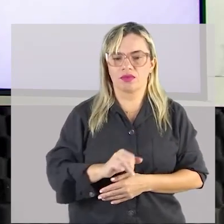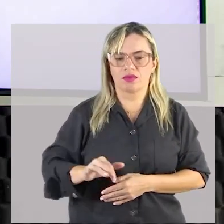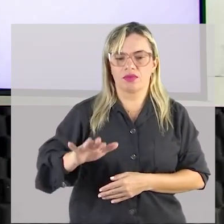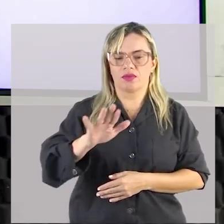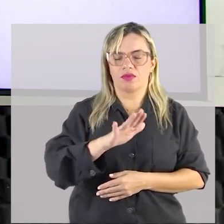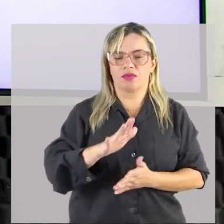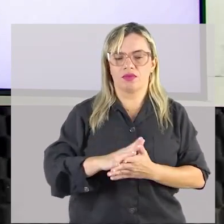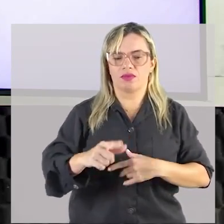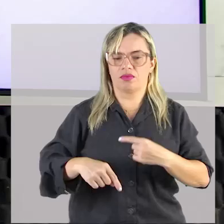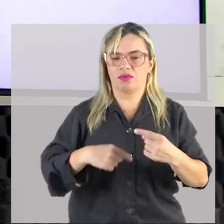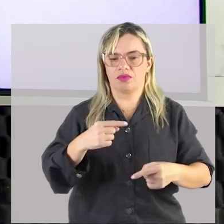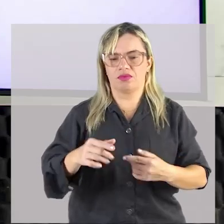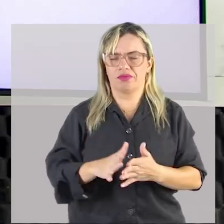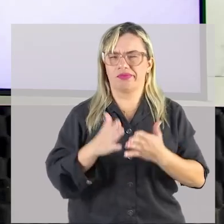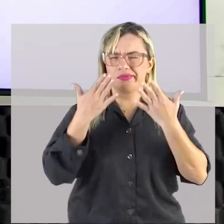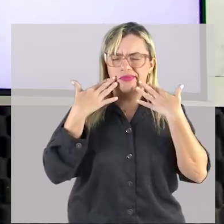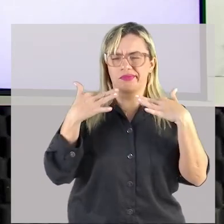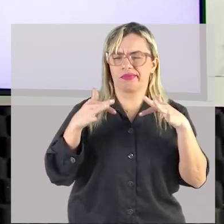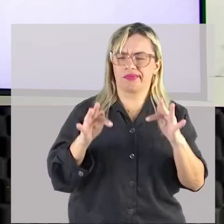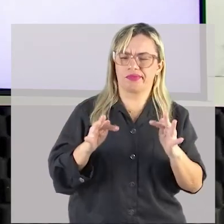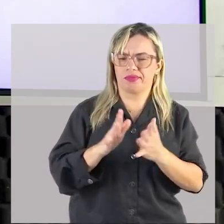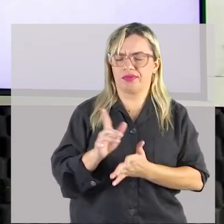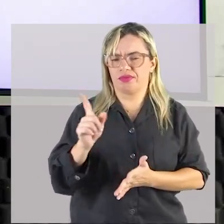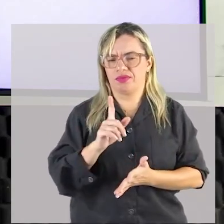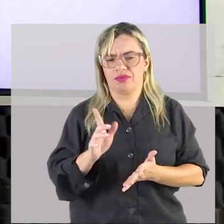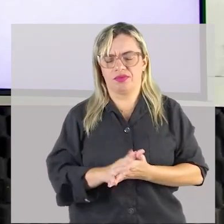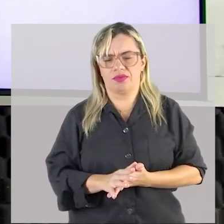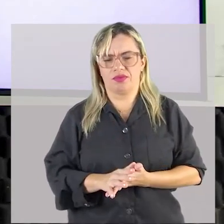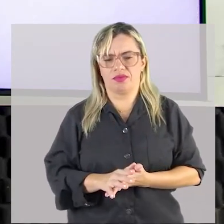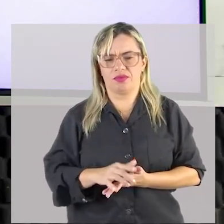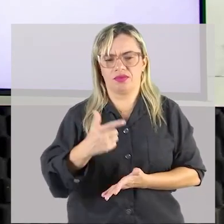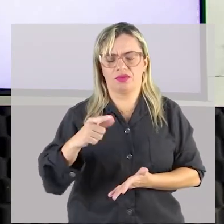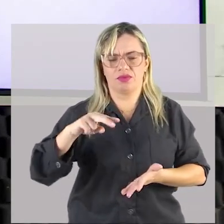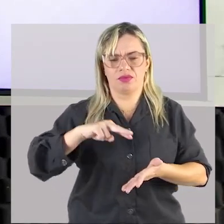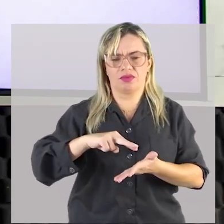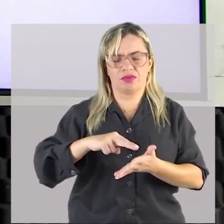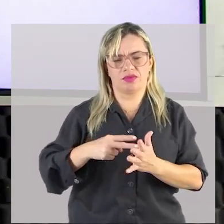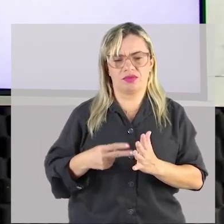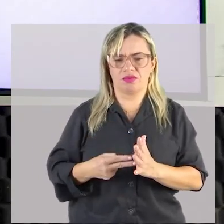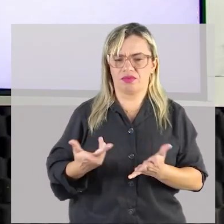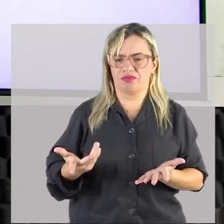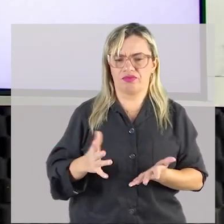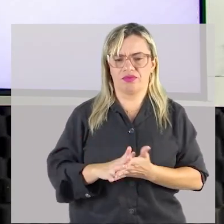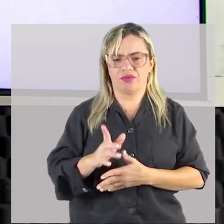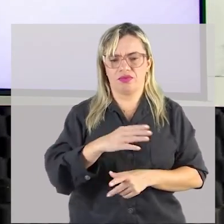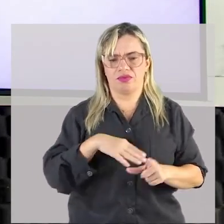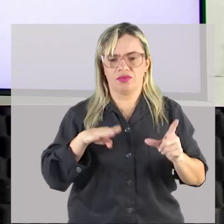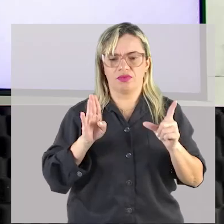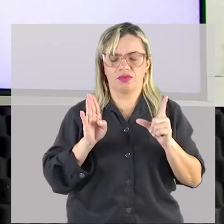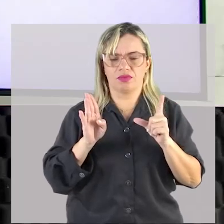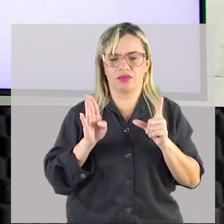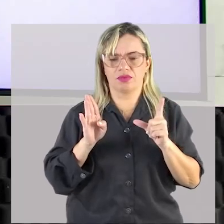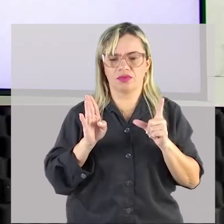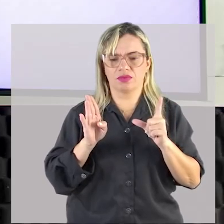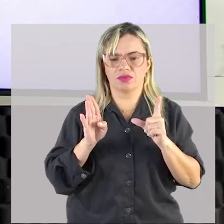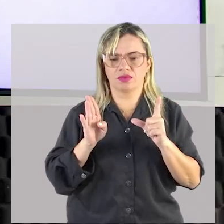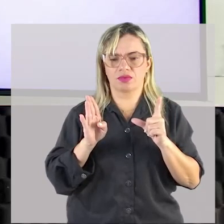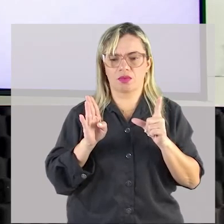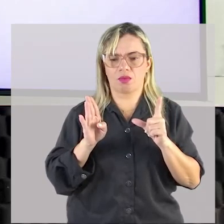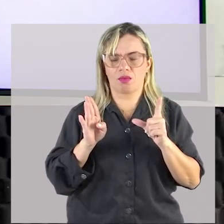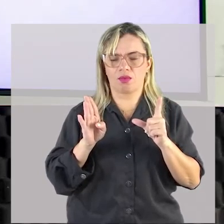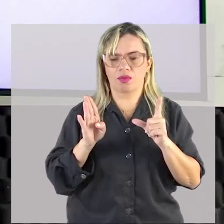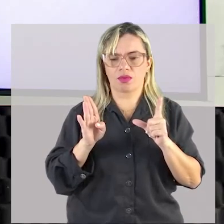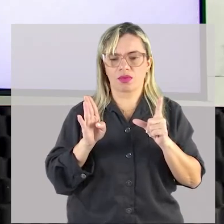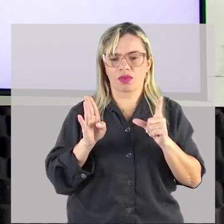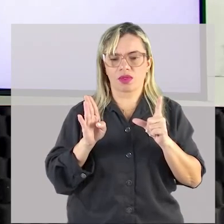herdado fenotipicamente não faz muito sentido, não faz sentido, né? Adquiridas fenotipicamente